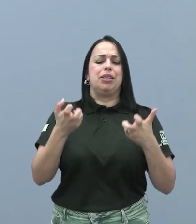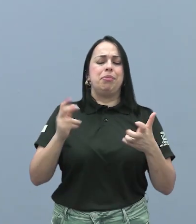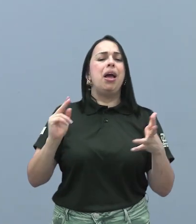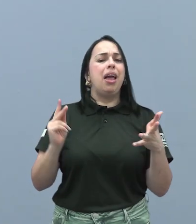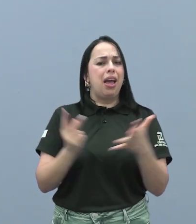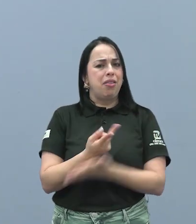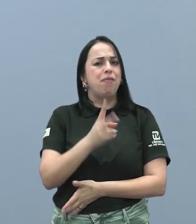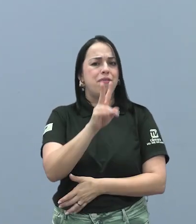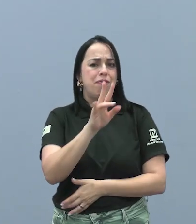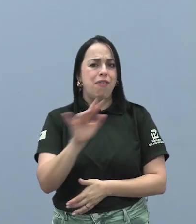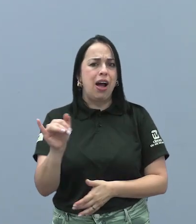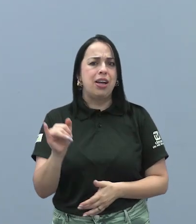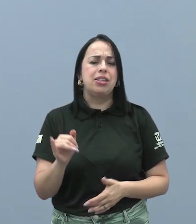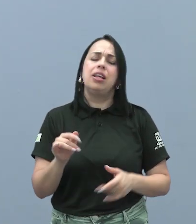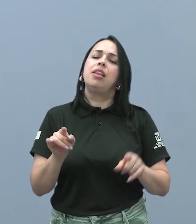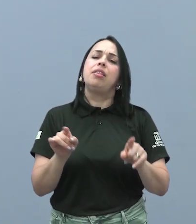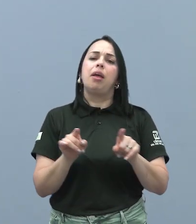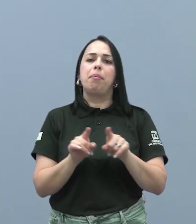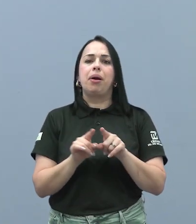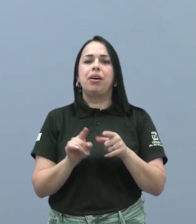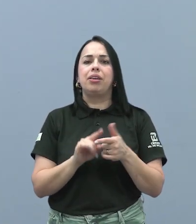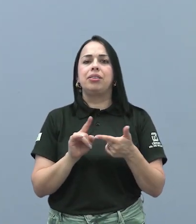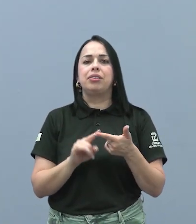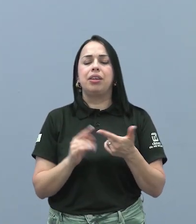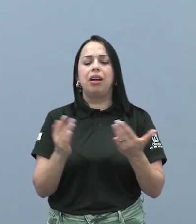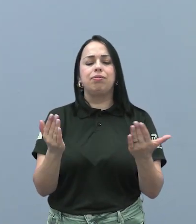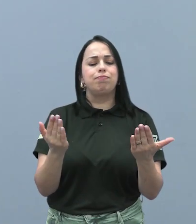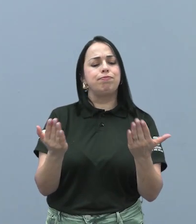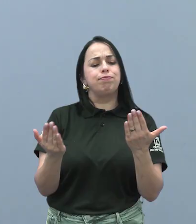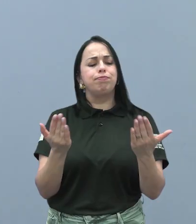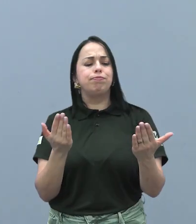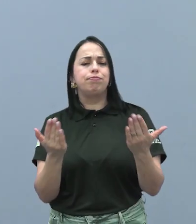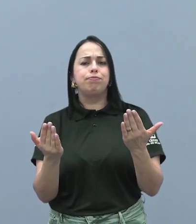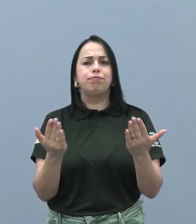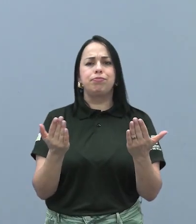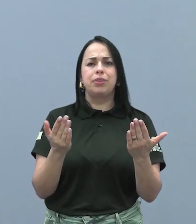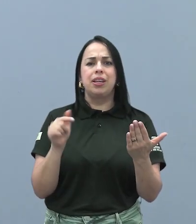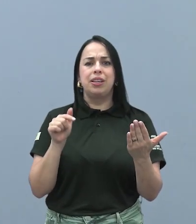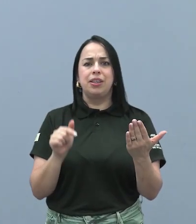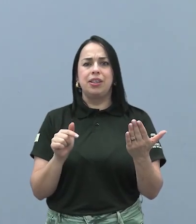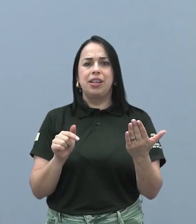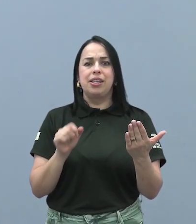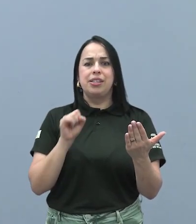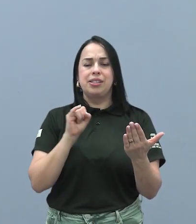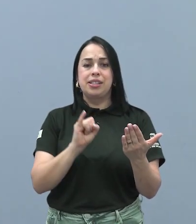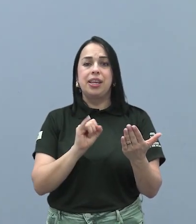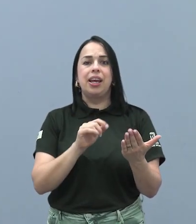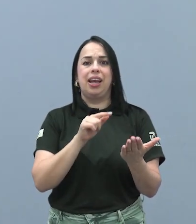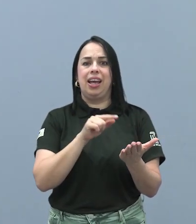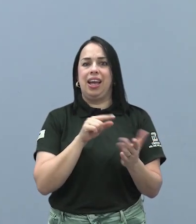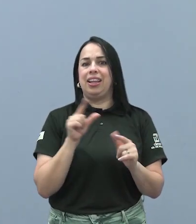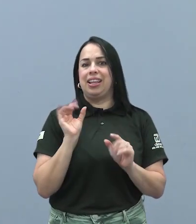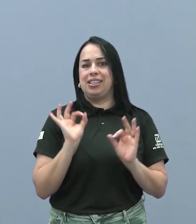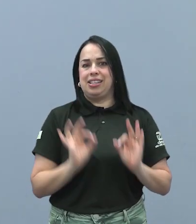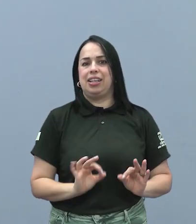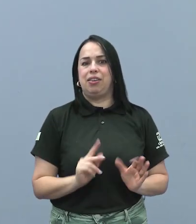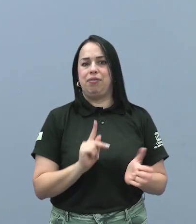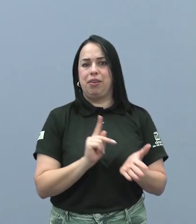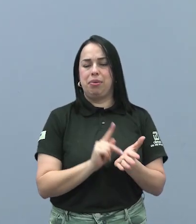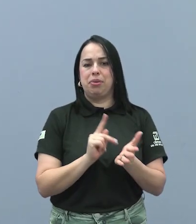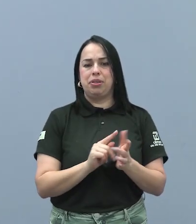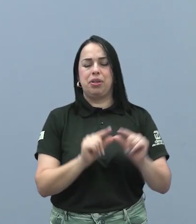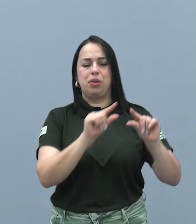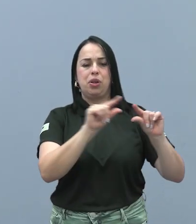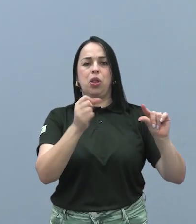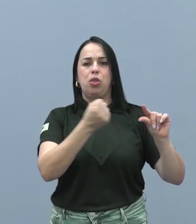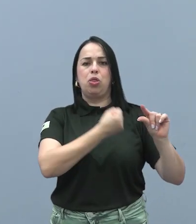data, seja de português, e principalmente a diferença dos boletos. Então, o boleto, quando ele é comercial, ele